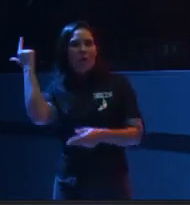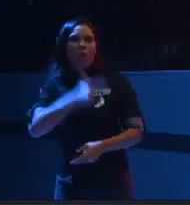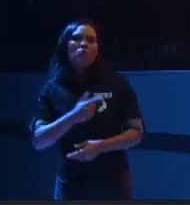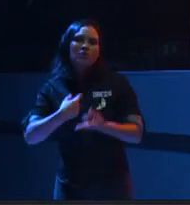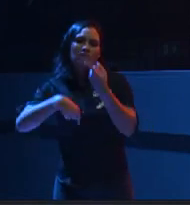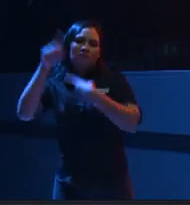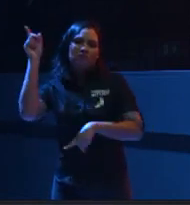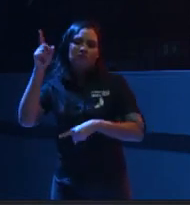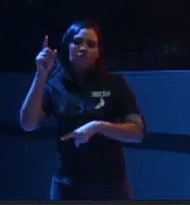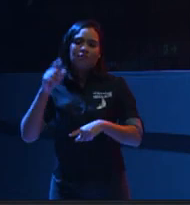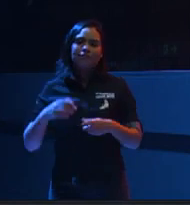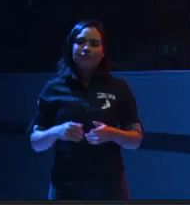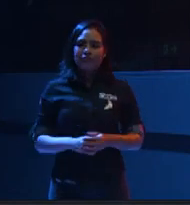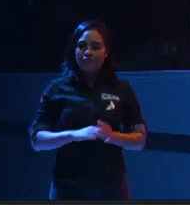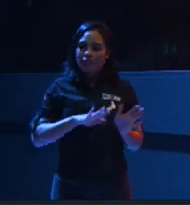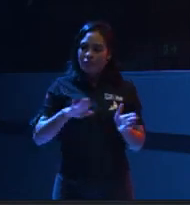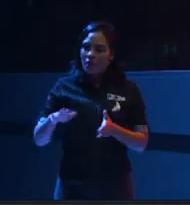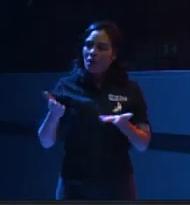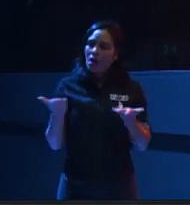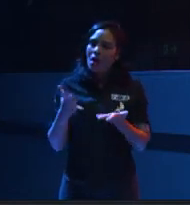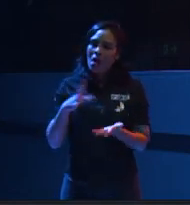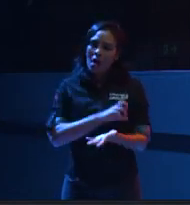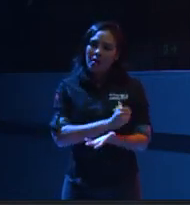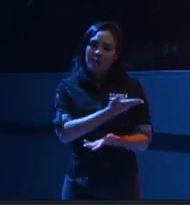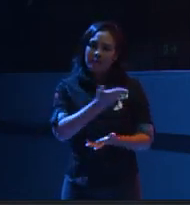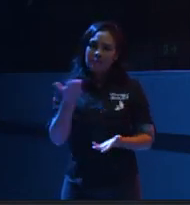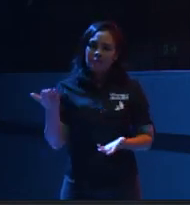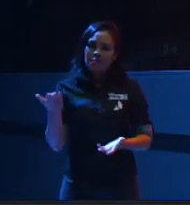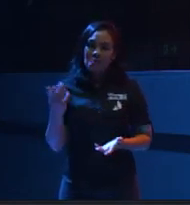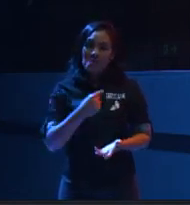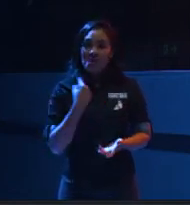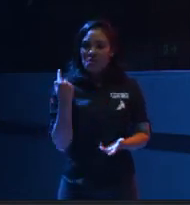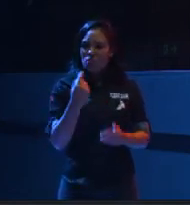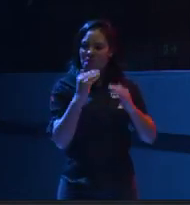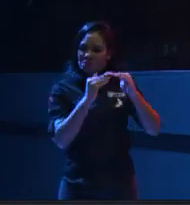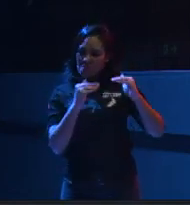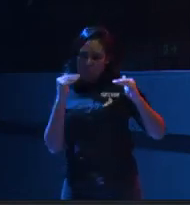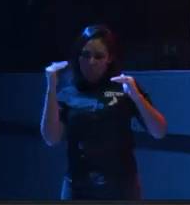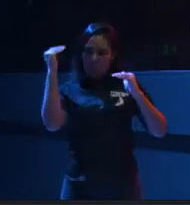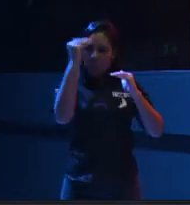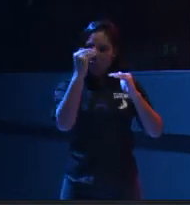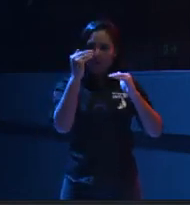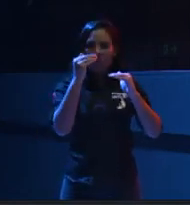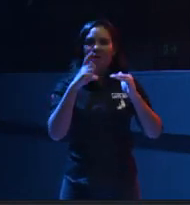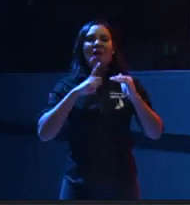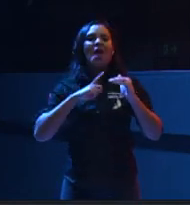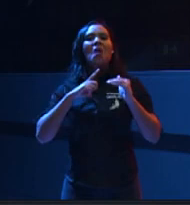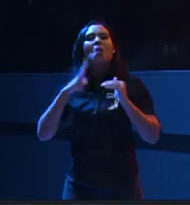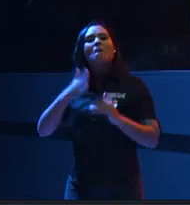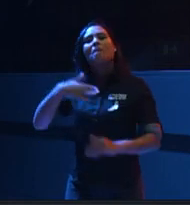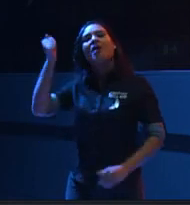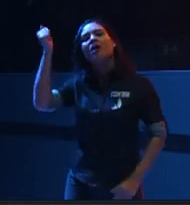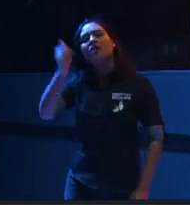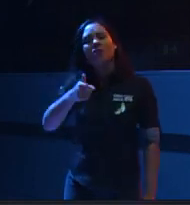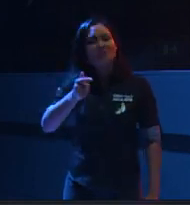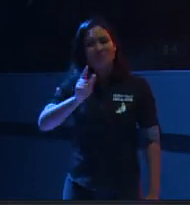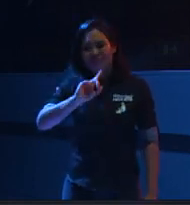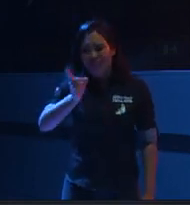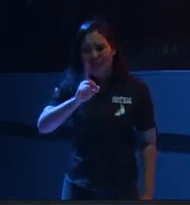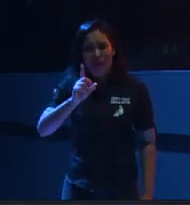Nenhum de Nós é melhor do que ninguém a deusa que continua sendo misericordioso bondoso e continuar falando